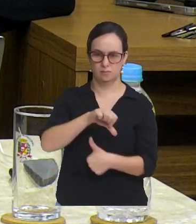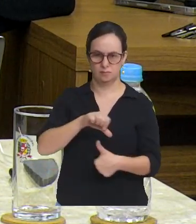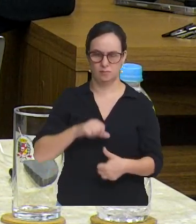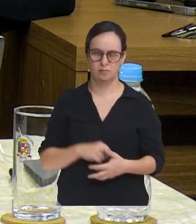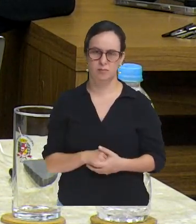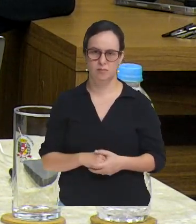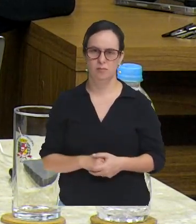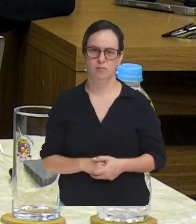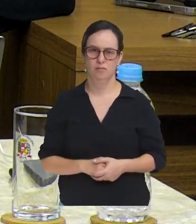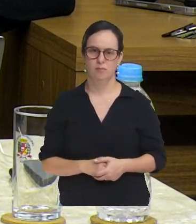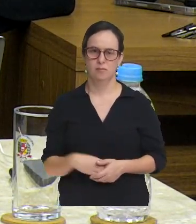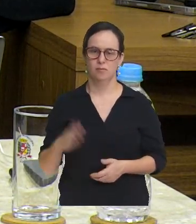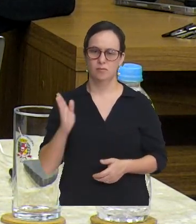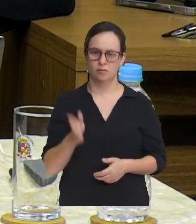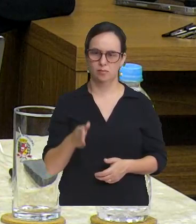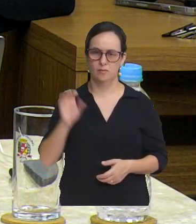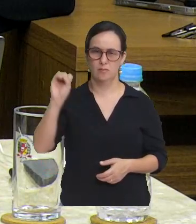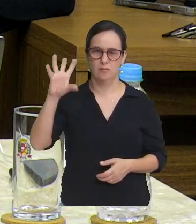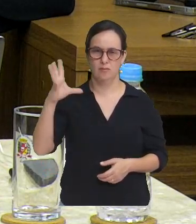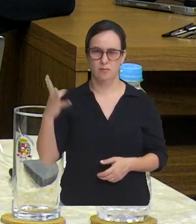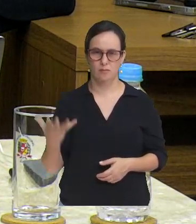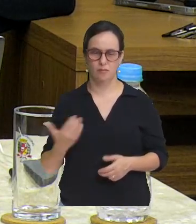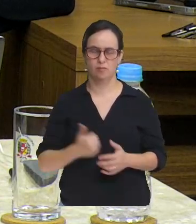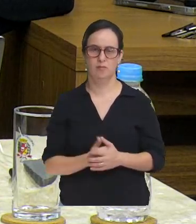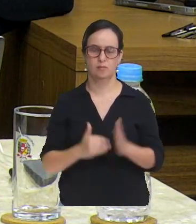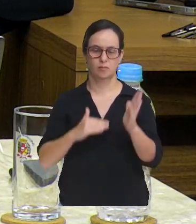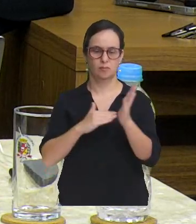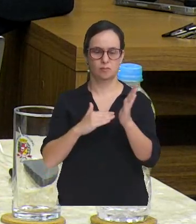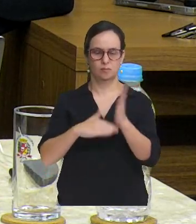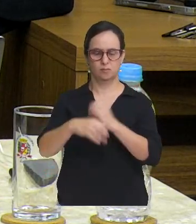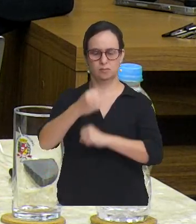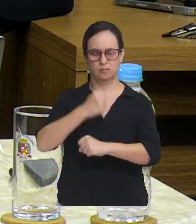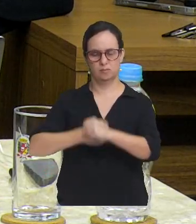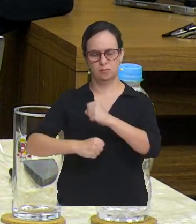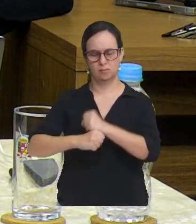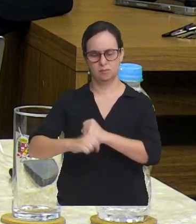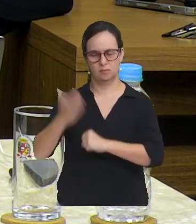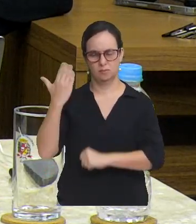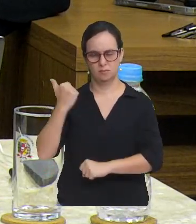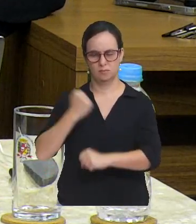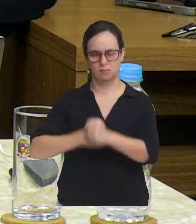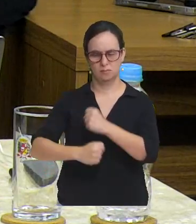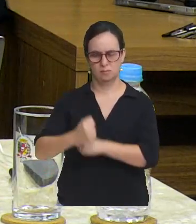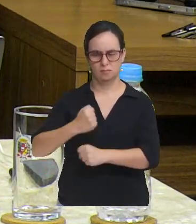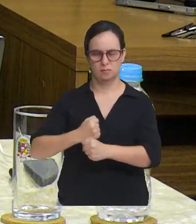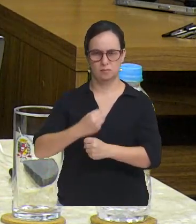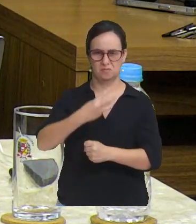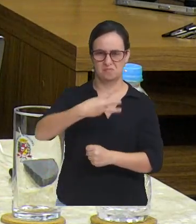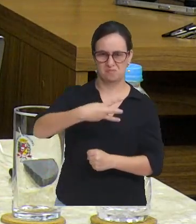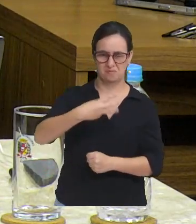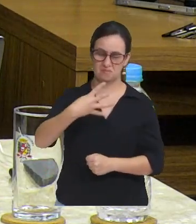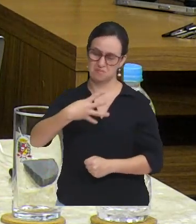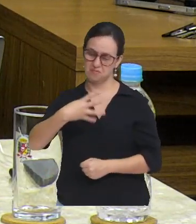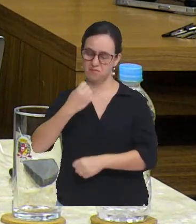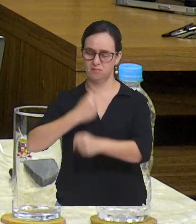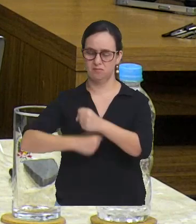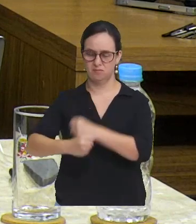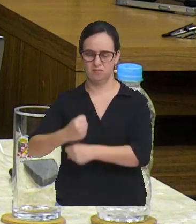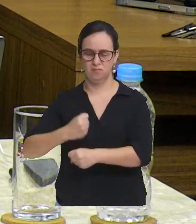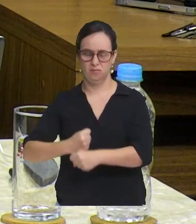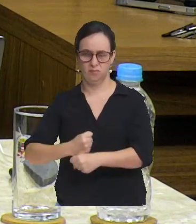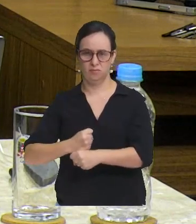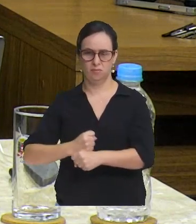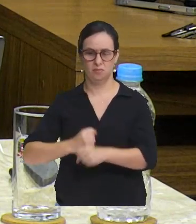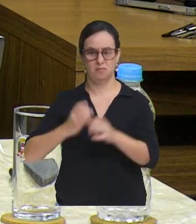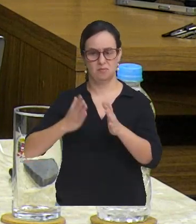nós temos já, esses últimos anos aqui, acho que nos últimos 3 anos, 4 anos, teve uma evolução muito grande